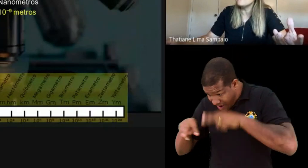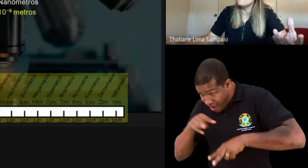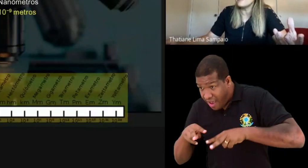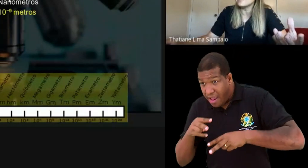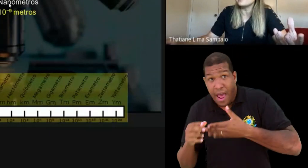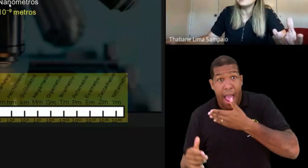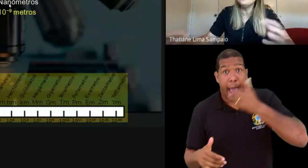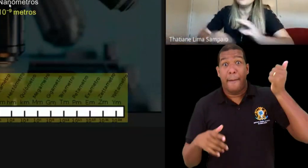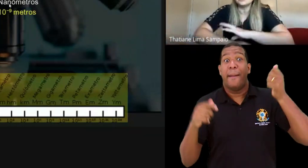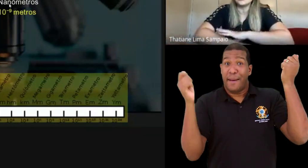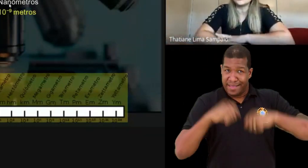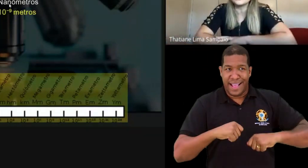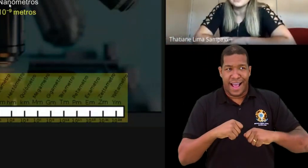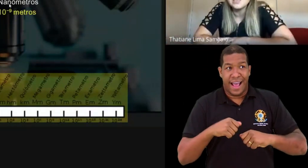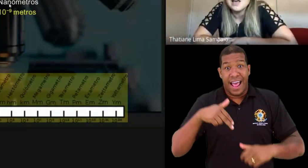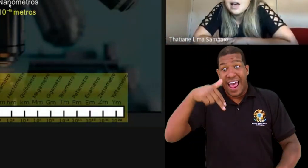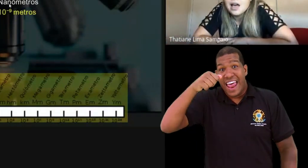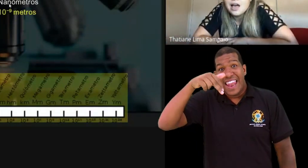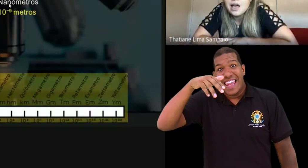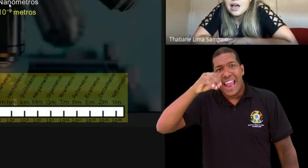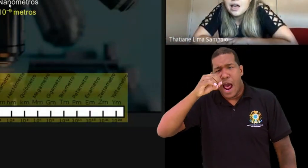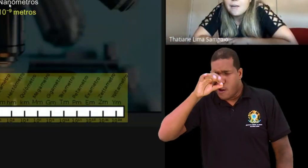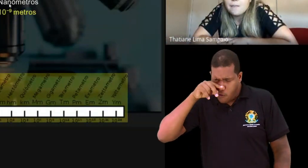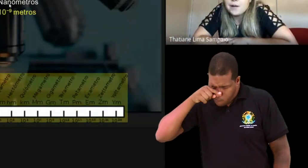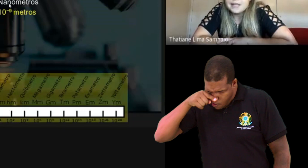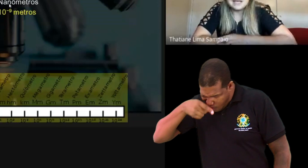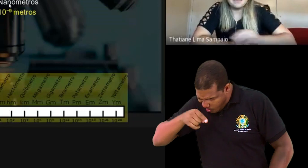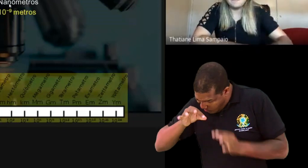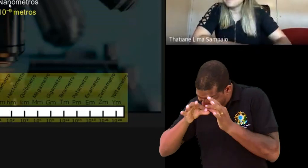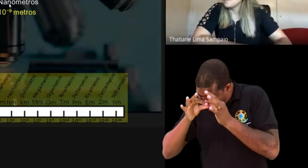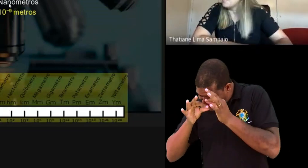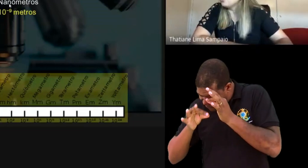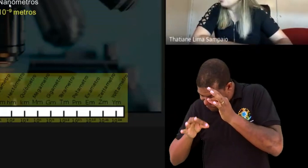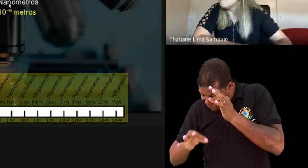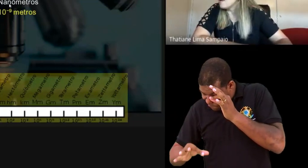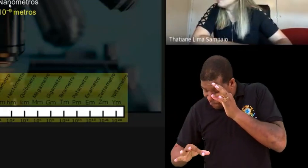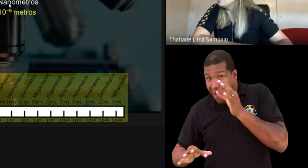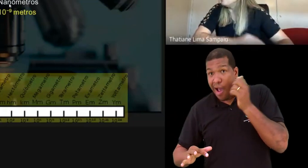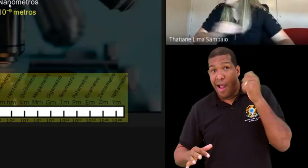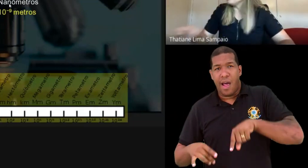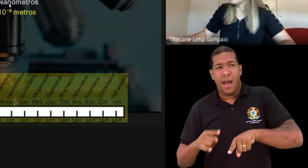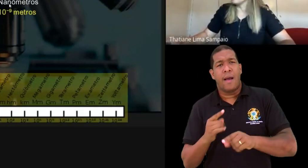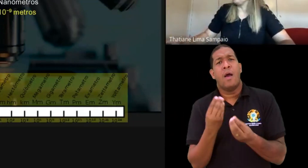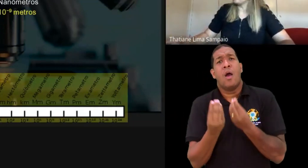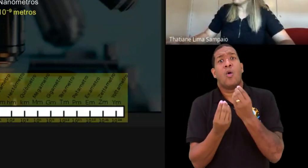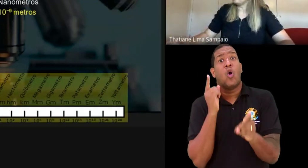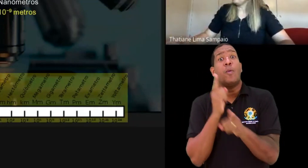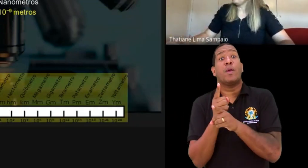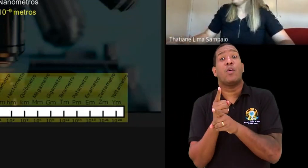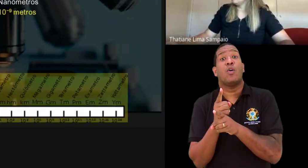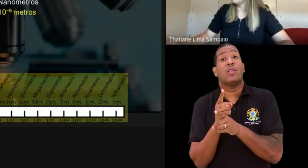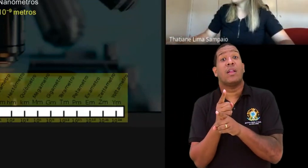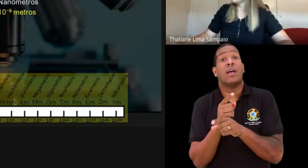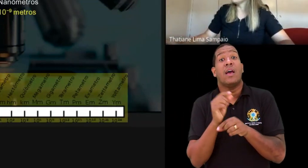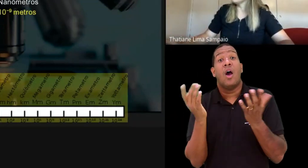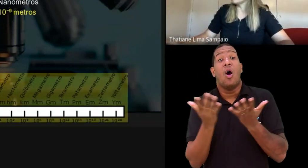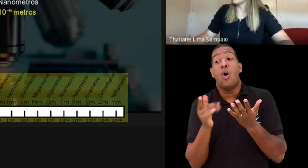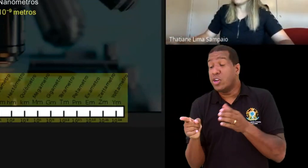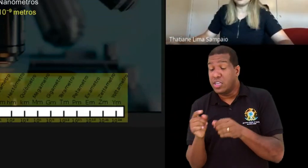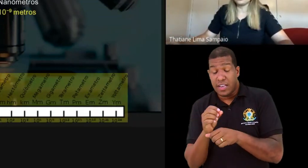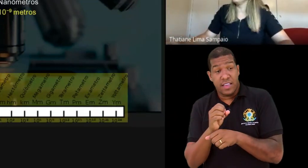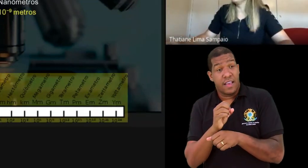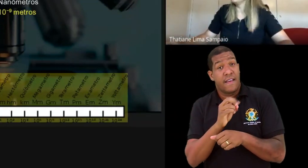conseguem, então, ver até nanômetros. Por exemplo, para a descoberta do vírus, né, nós estamos